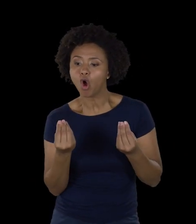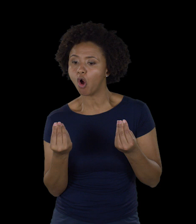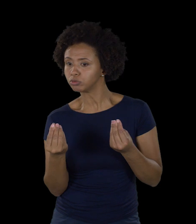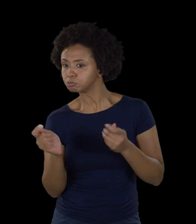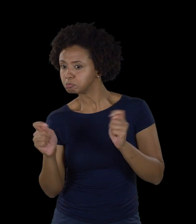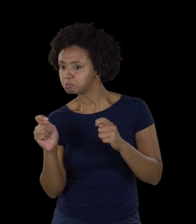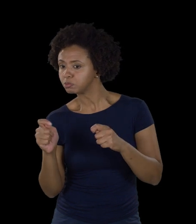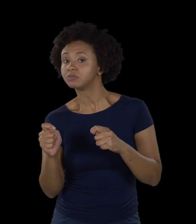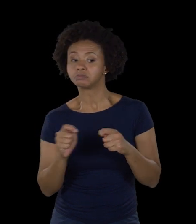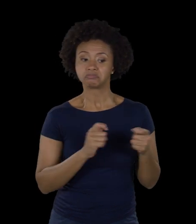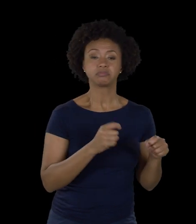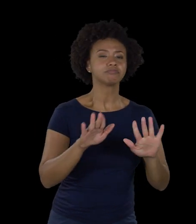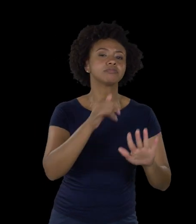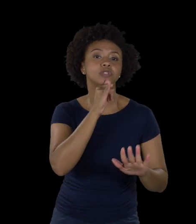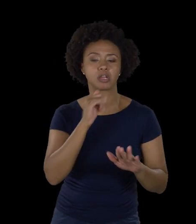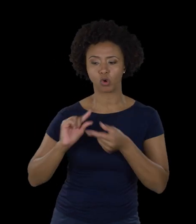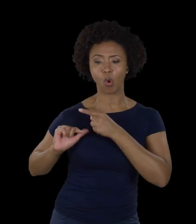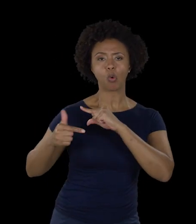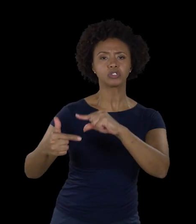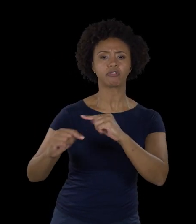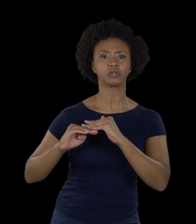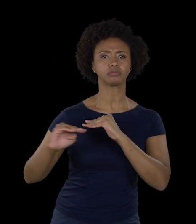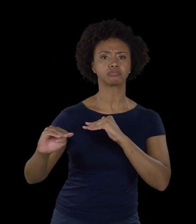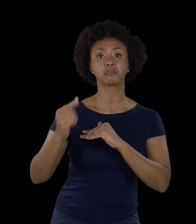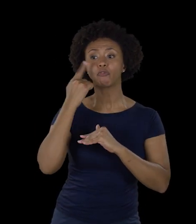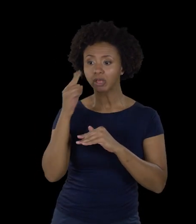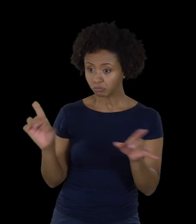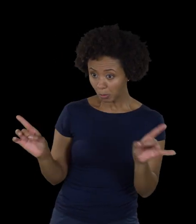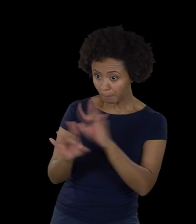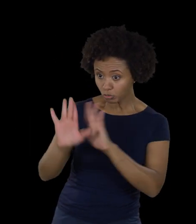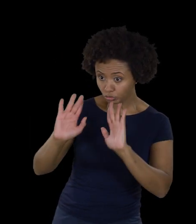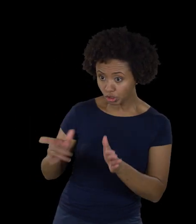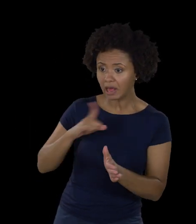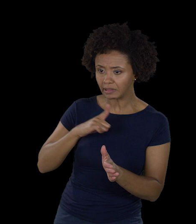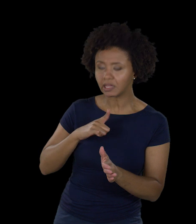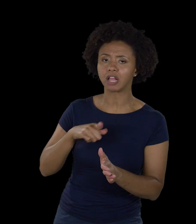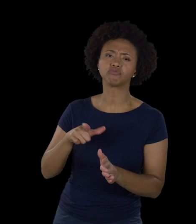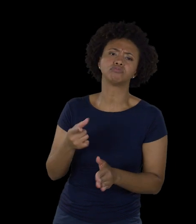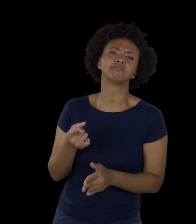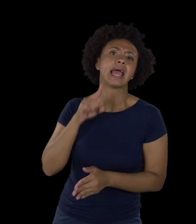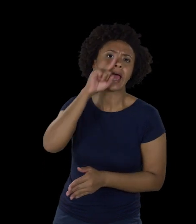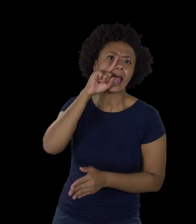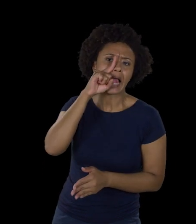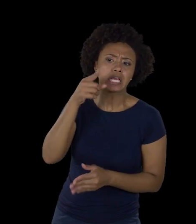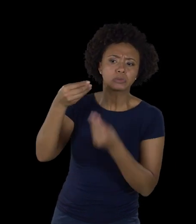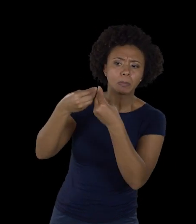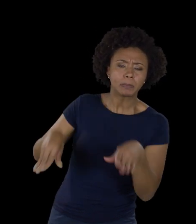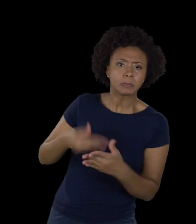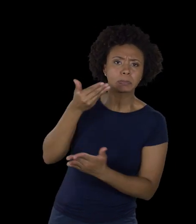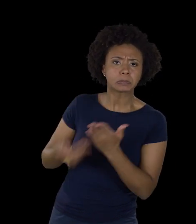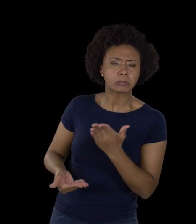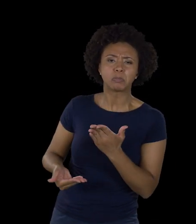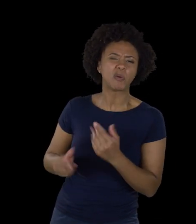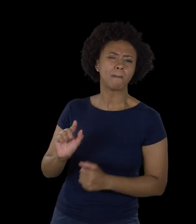O investidor mais conservador geralmente aplica em um produto já pronto, e aí você sabe que vai correr poucos riscos, tanto no curto no